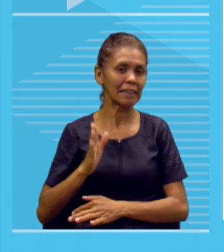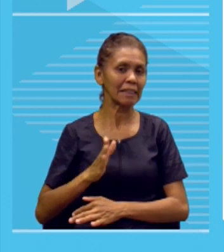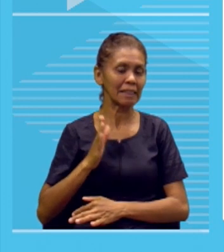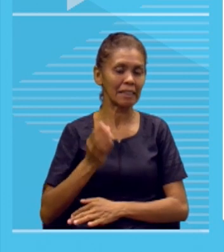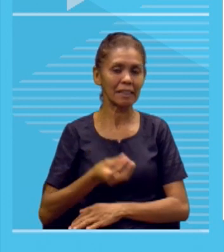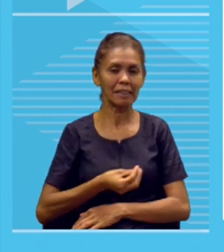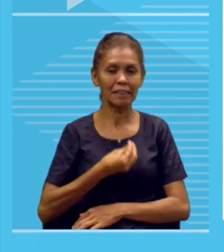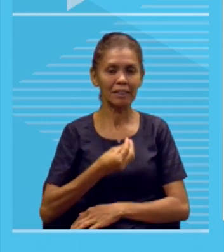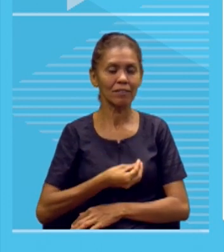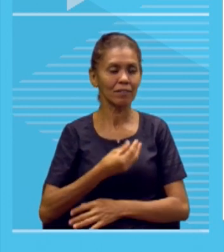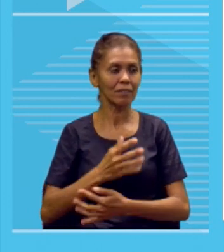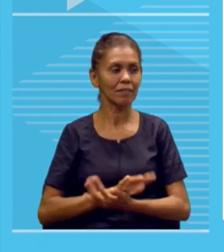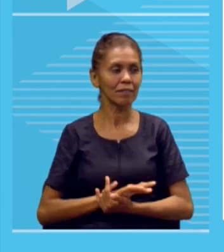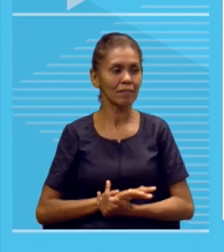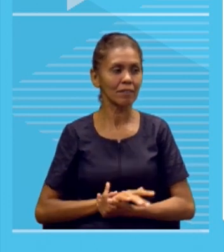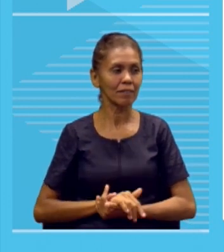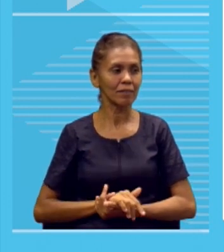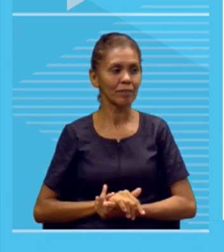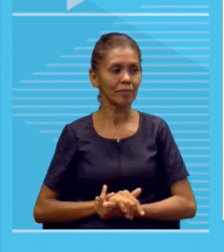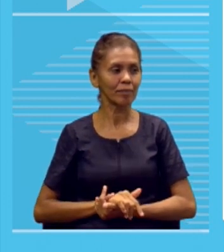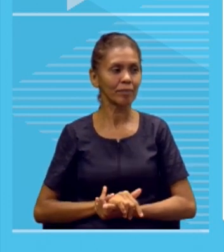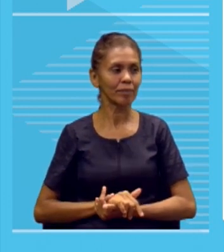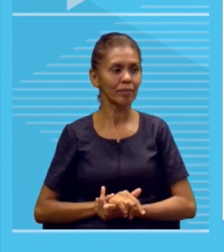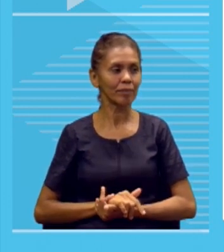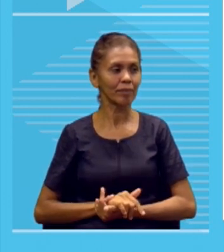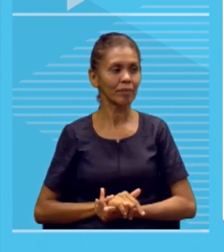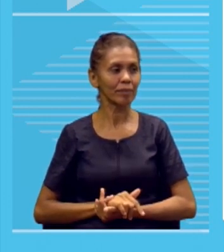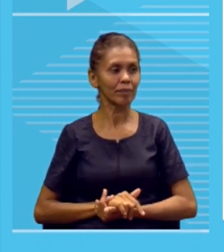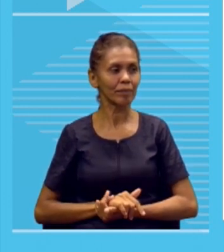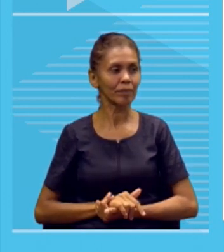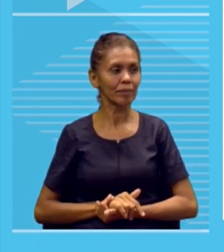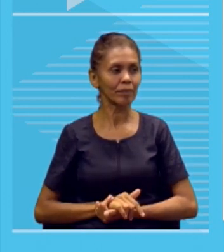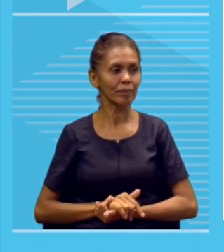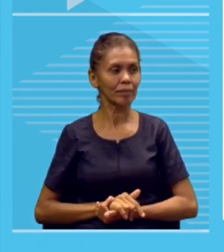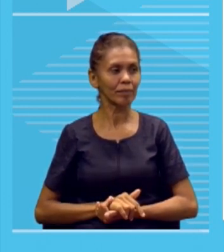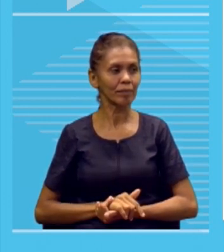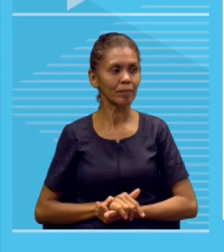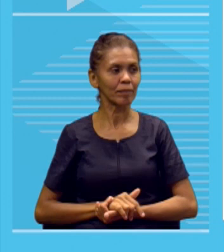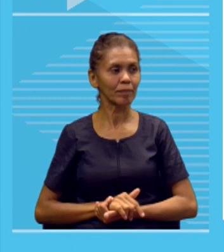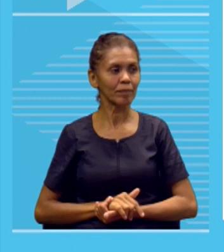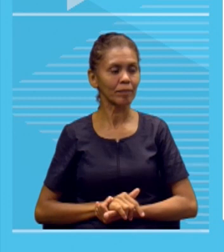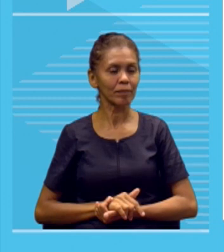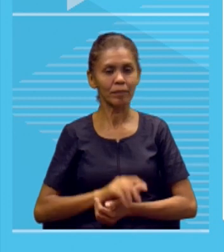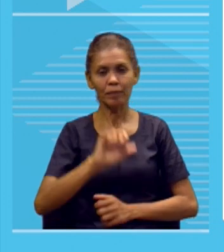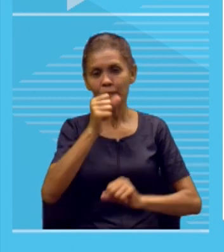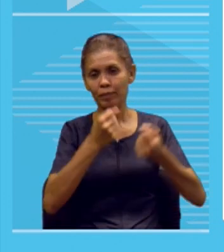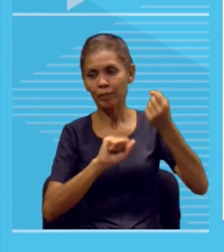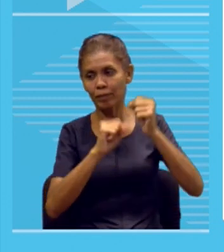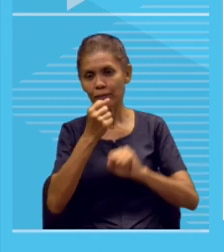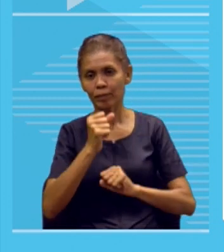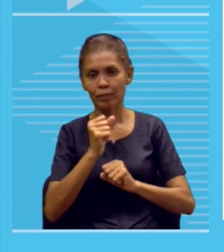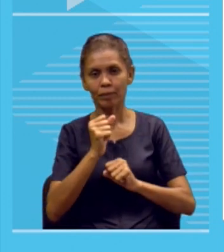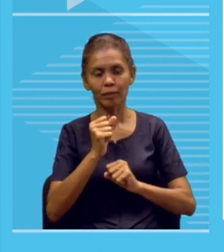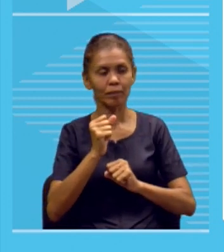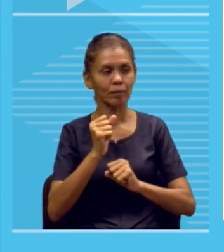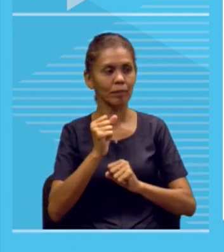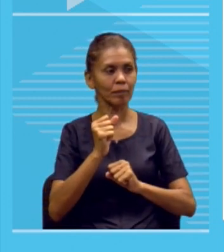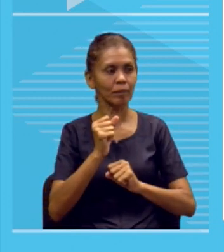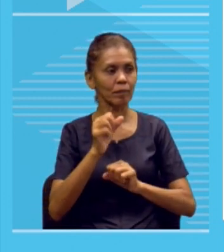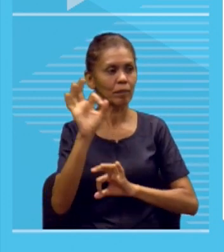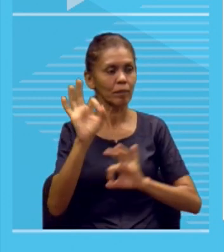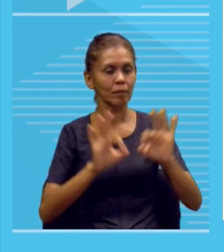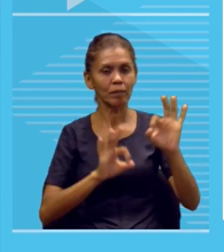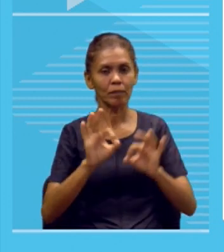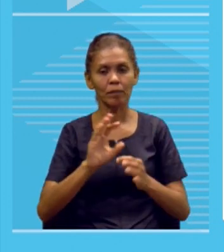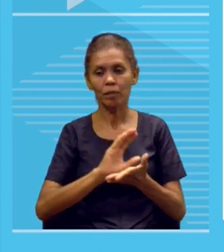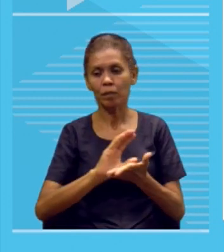gente, é chamado de gentrificação. Quando a gente tem uma industrialização mais centralizada,